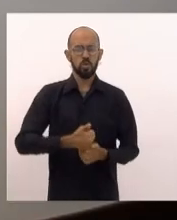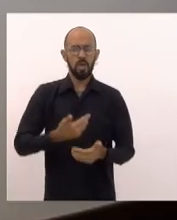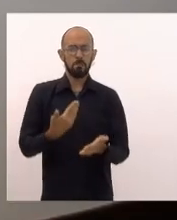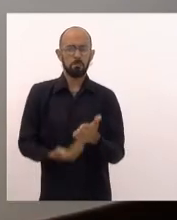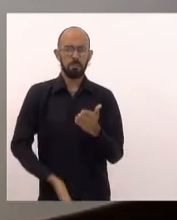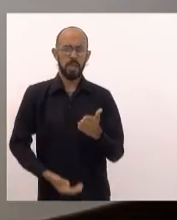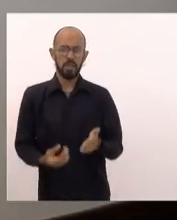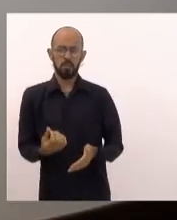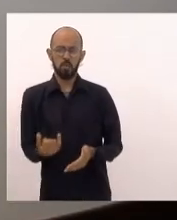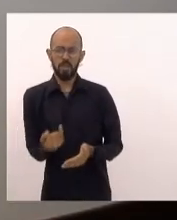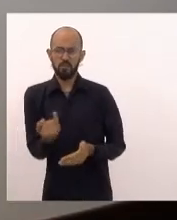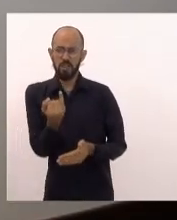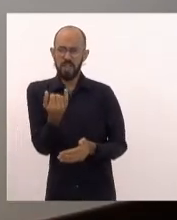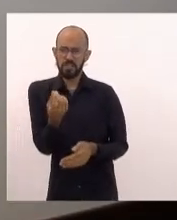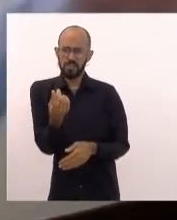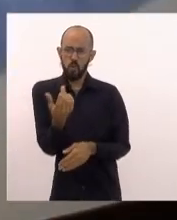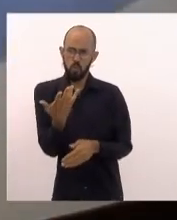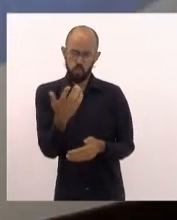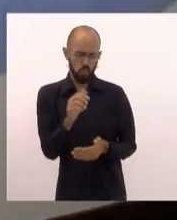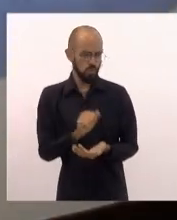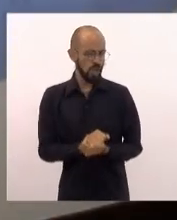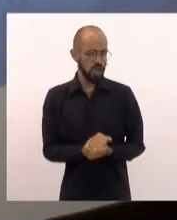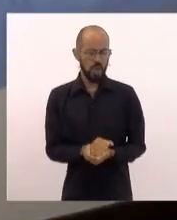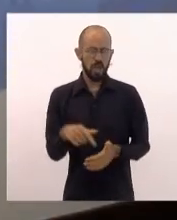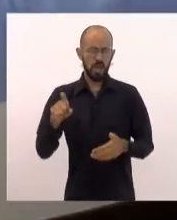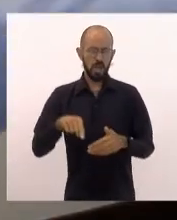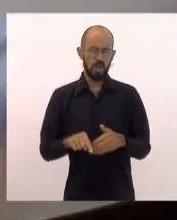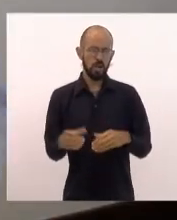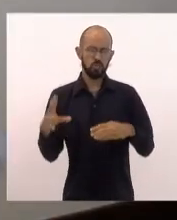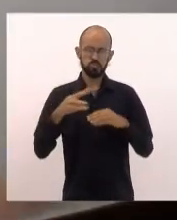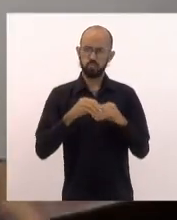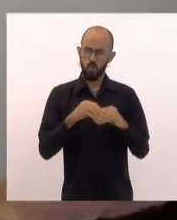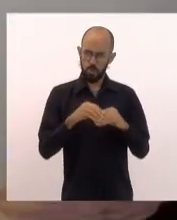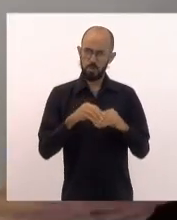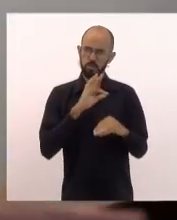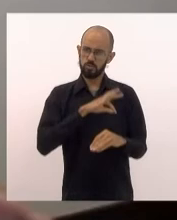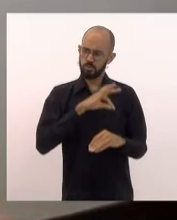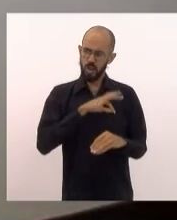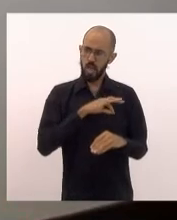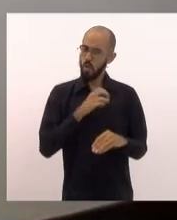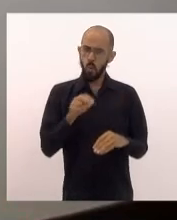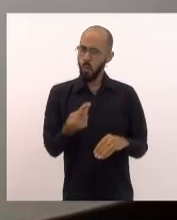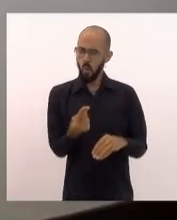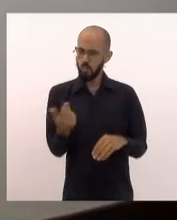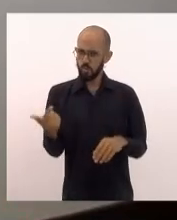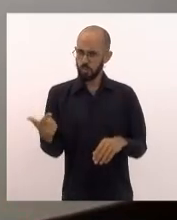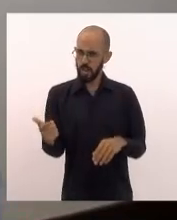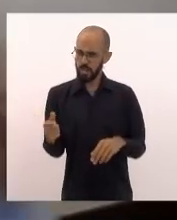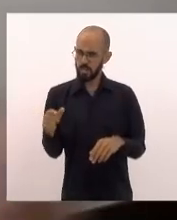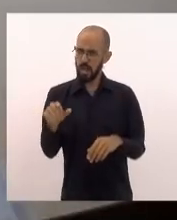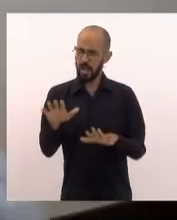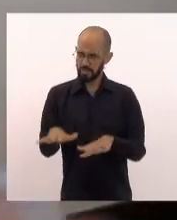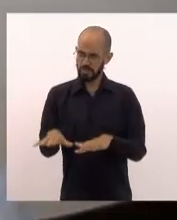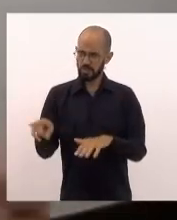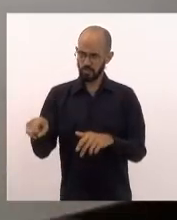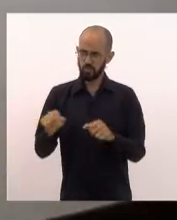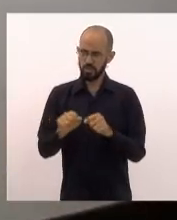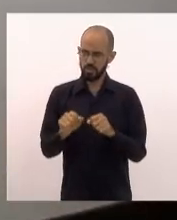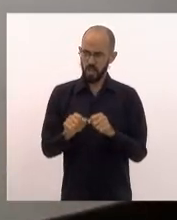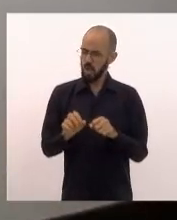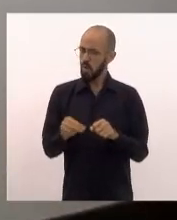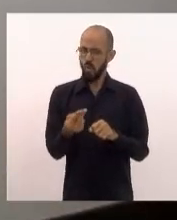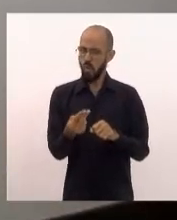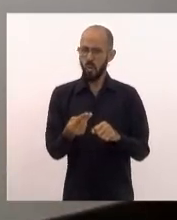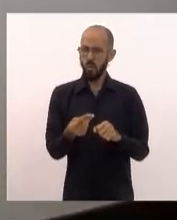Tiaju. Plano de cargo que já consta em lei, reposição das perdas inflacionárias. Sem isso garantido regularmente, ficar dando de última